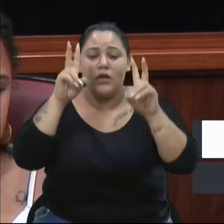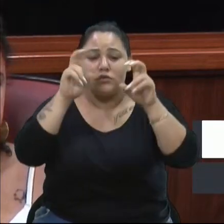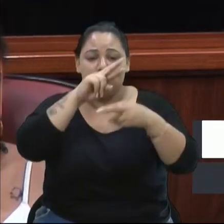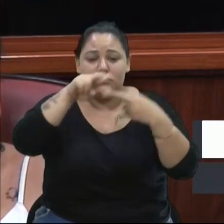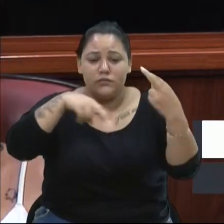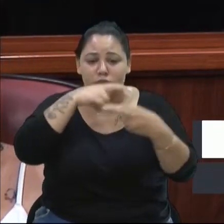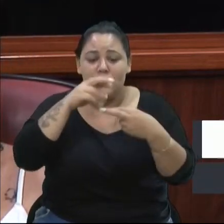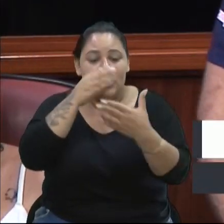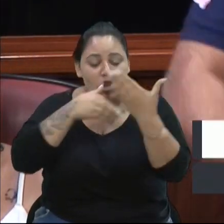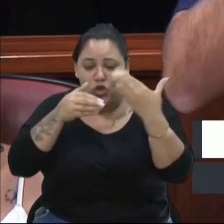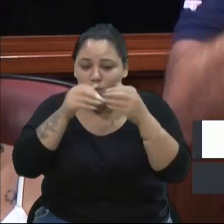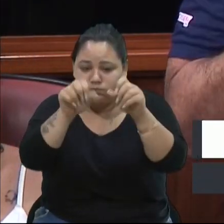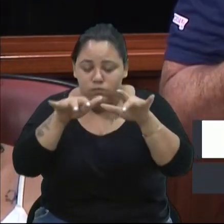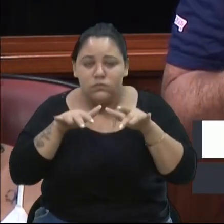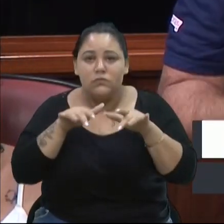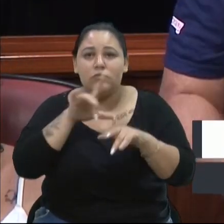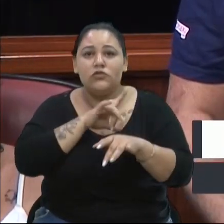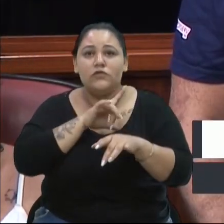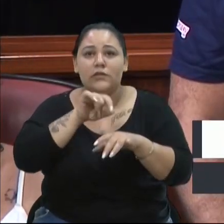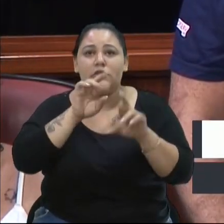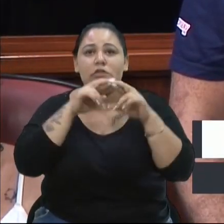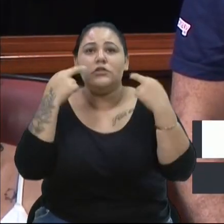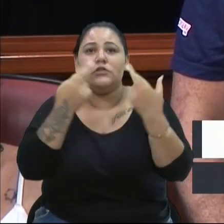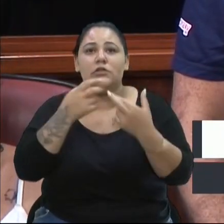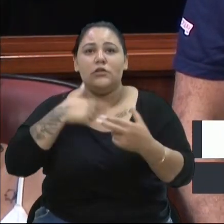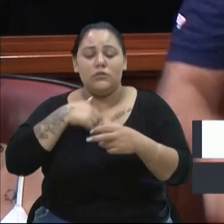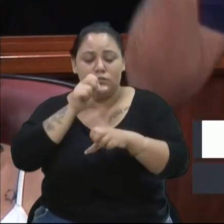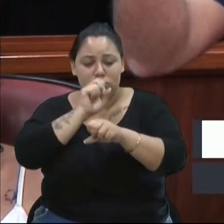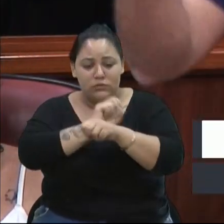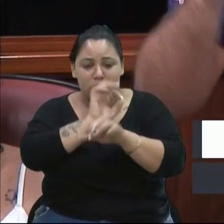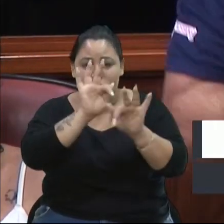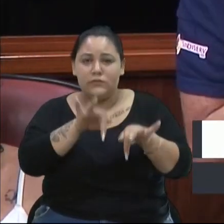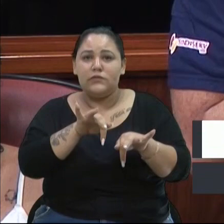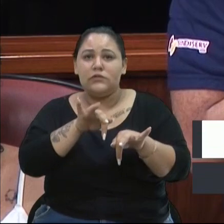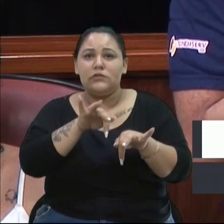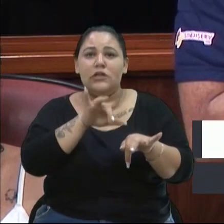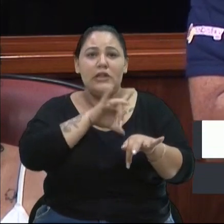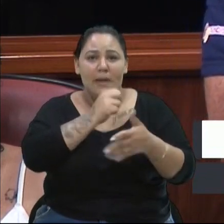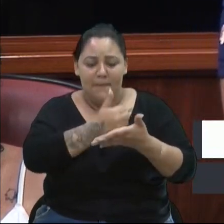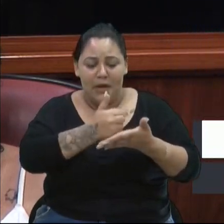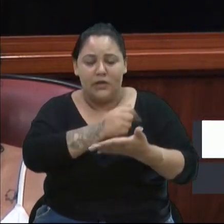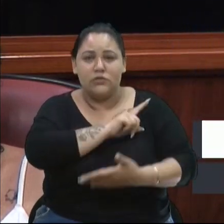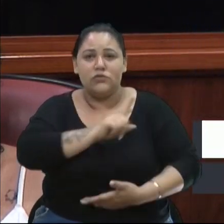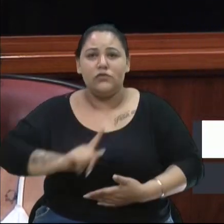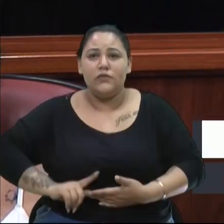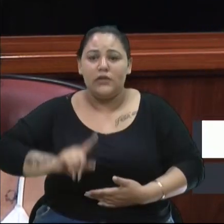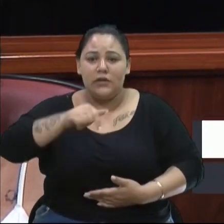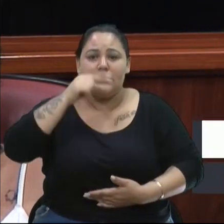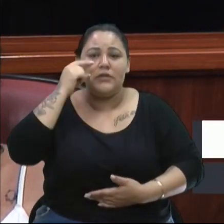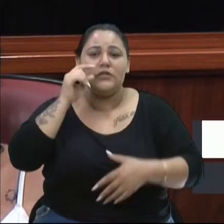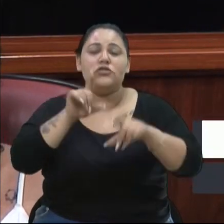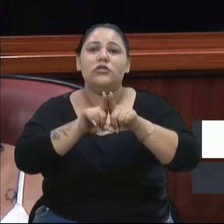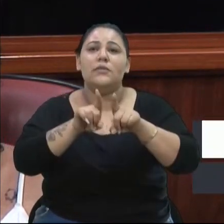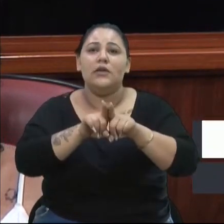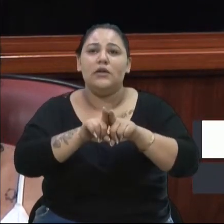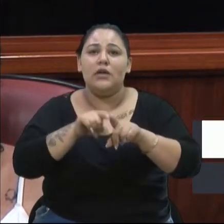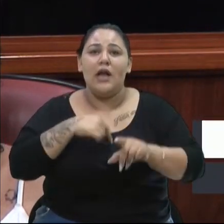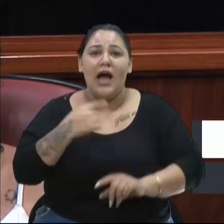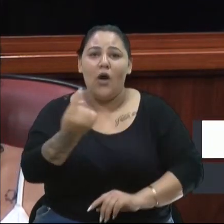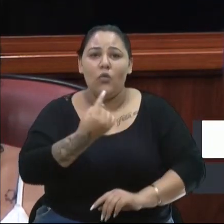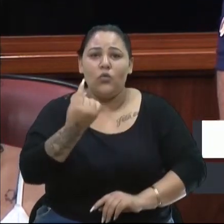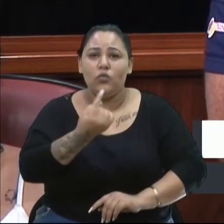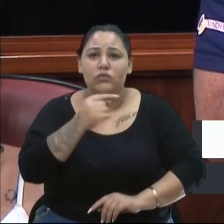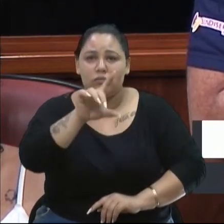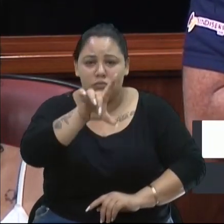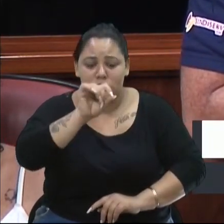em todas as sessões. Eu espero, para concluir, tem a base do governo aqui que está vendo servidores. A única